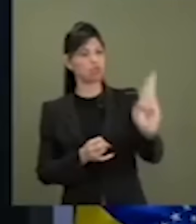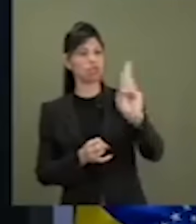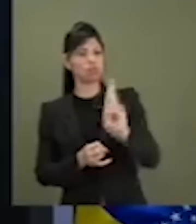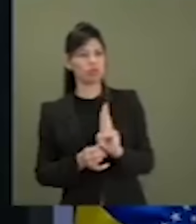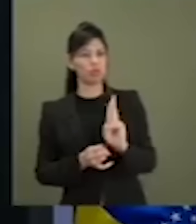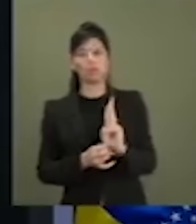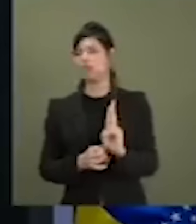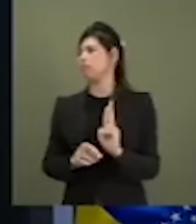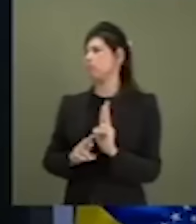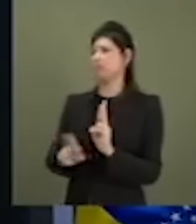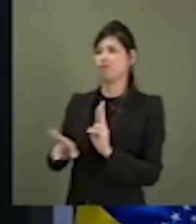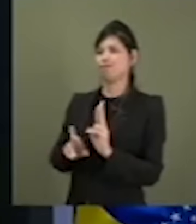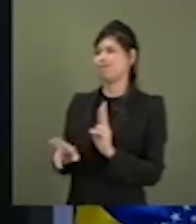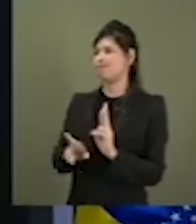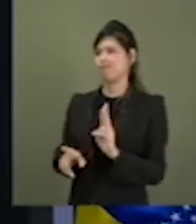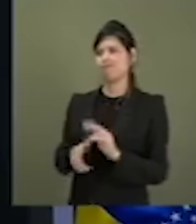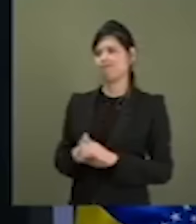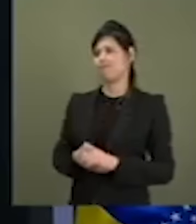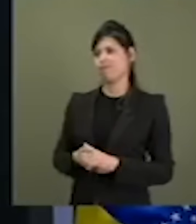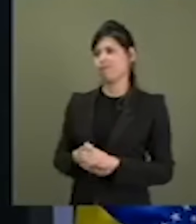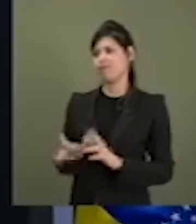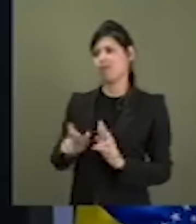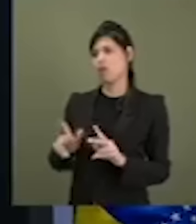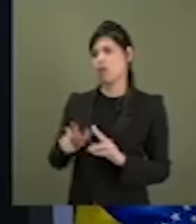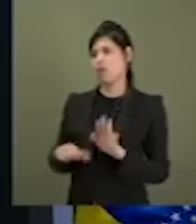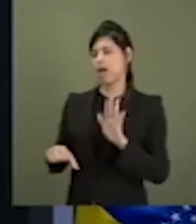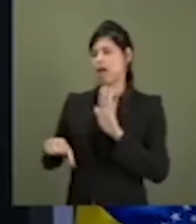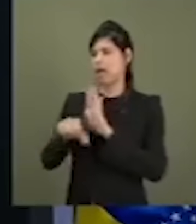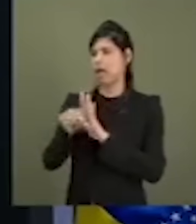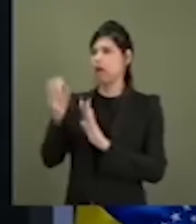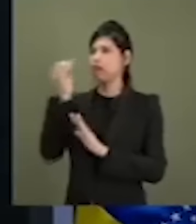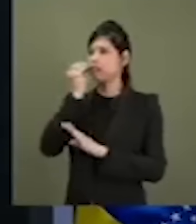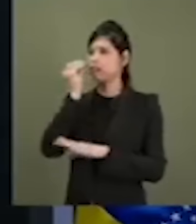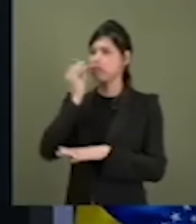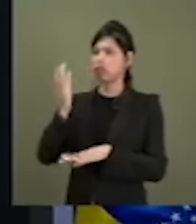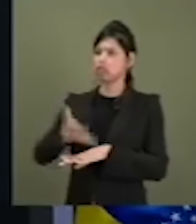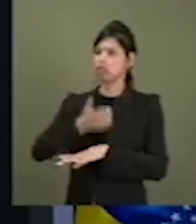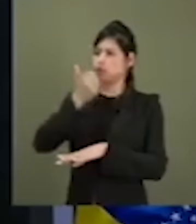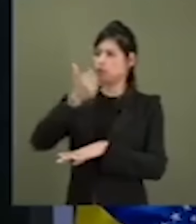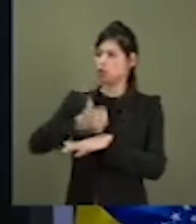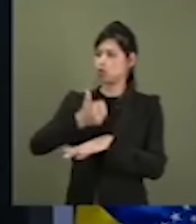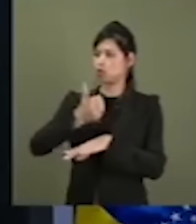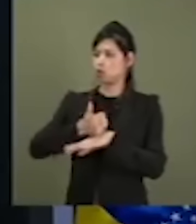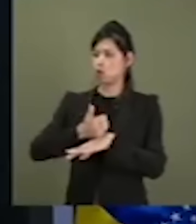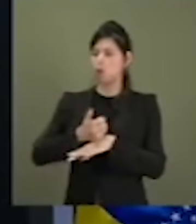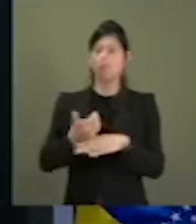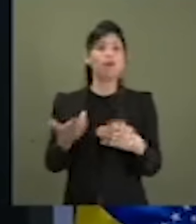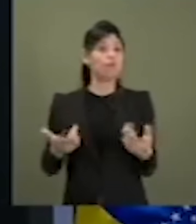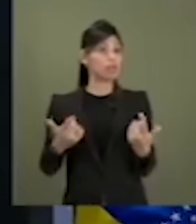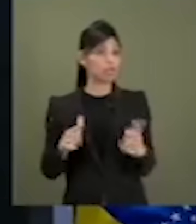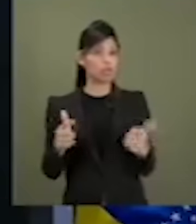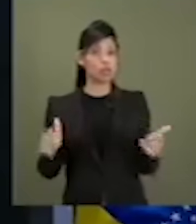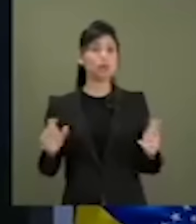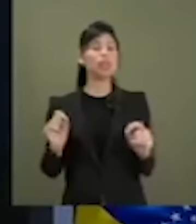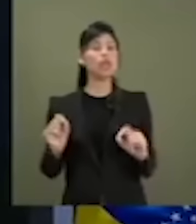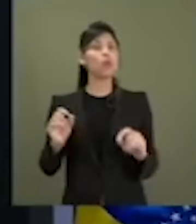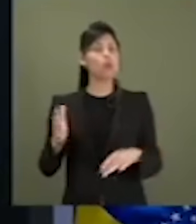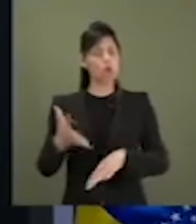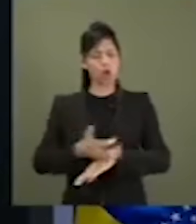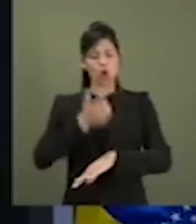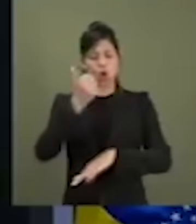golpe. Não se trata de golpe, porque golpe pressupõe liderança. Você não tem golpe sem armas, você não tem golpe.